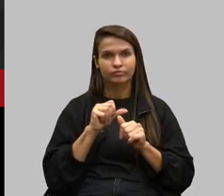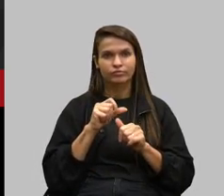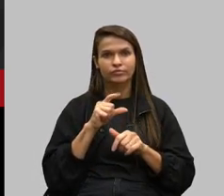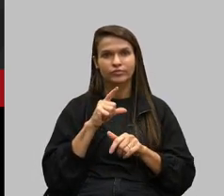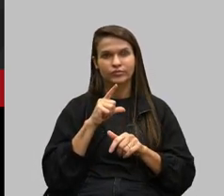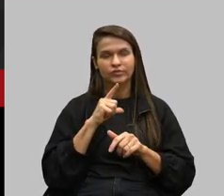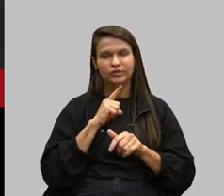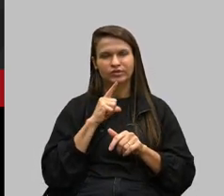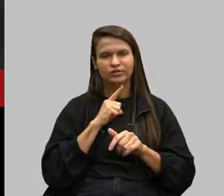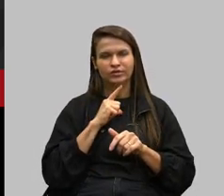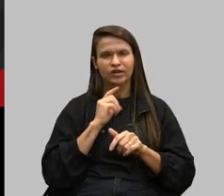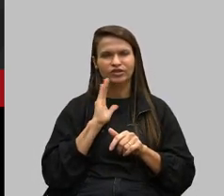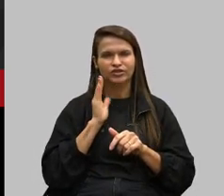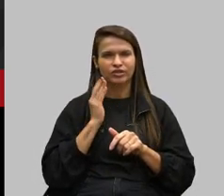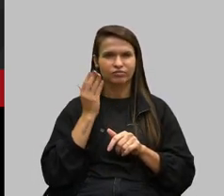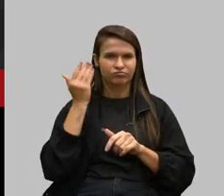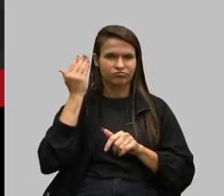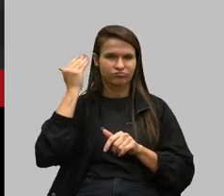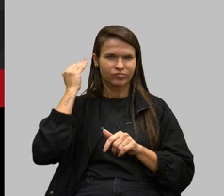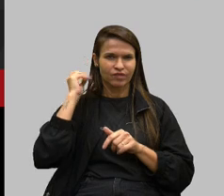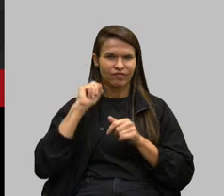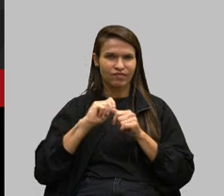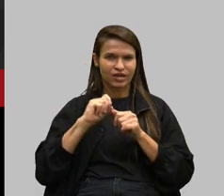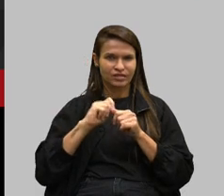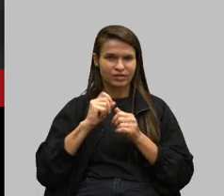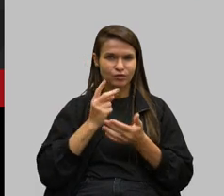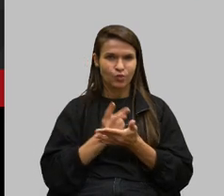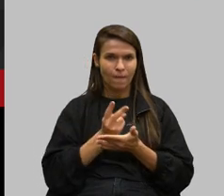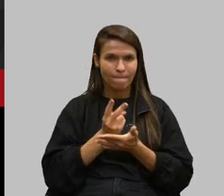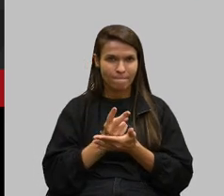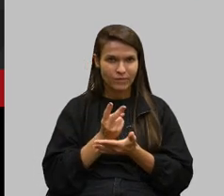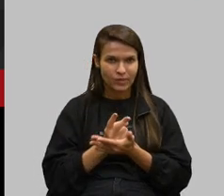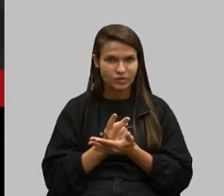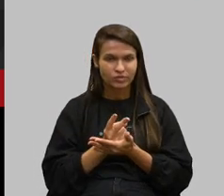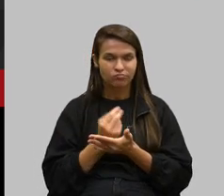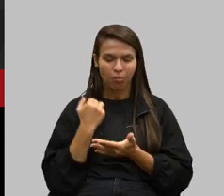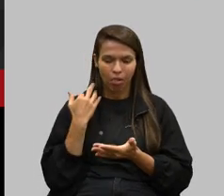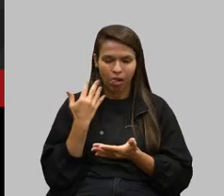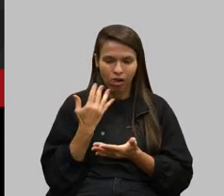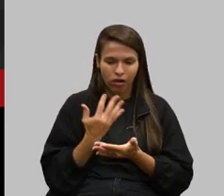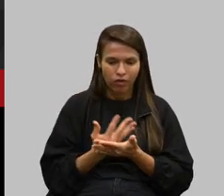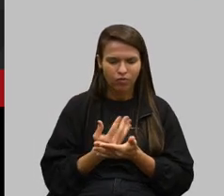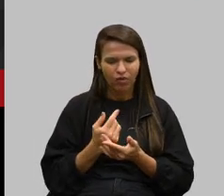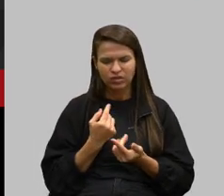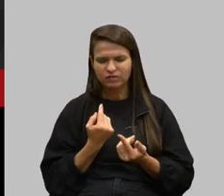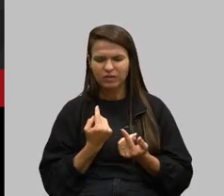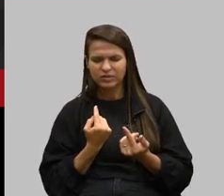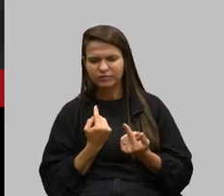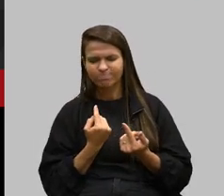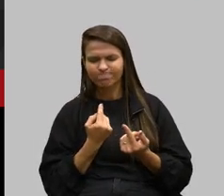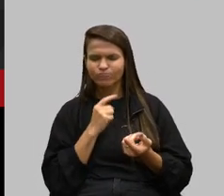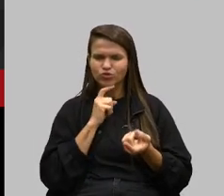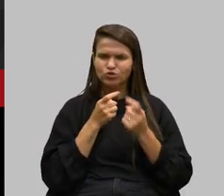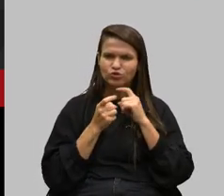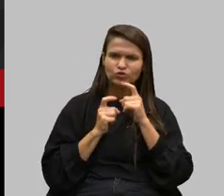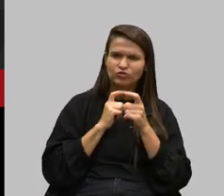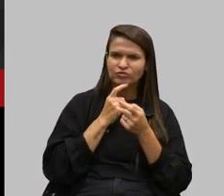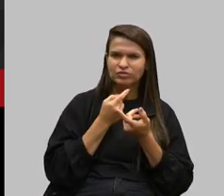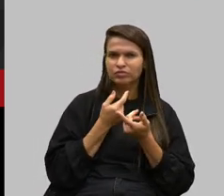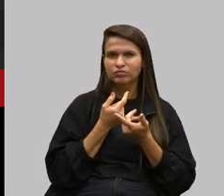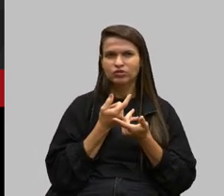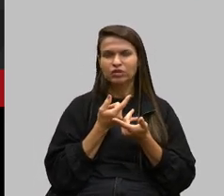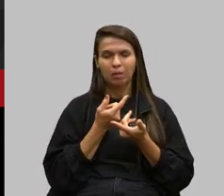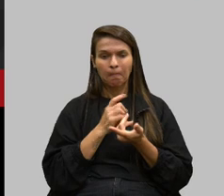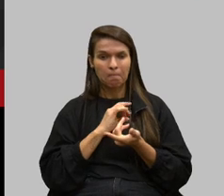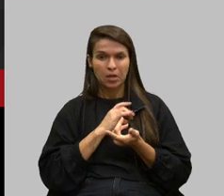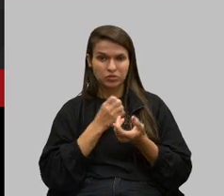muito tempo fazendo o mesmo a gente vai ser questionado e a gente não tem receio de explicar